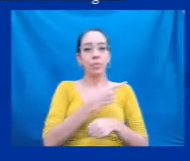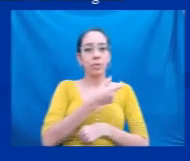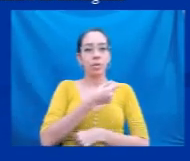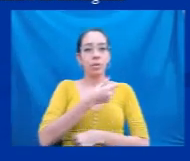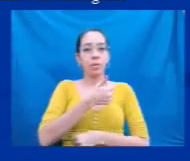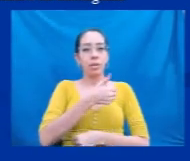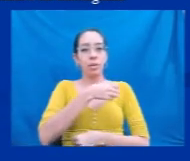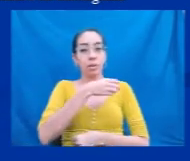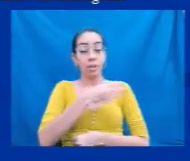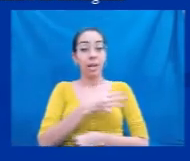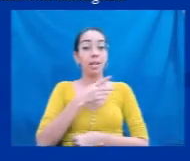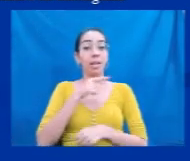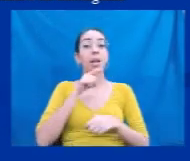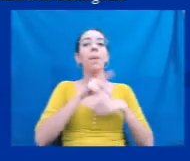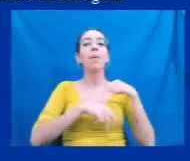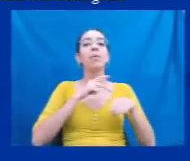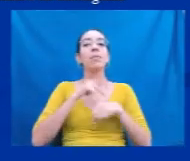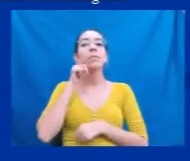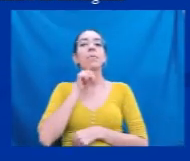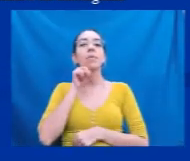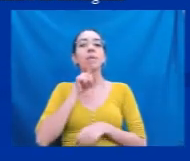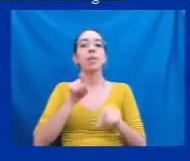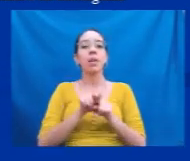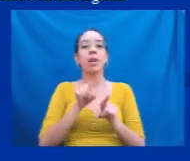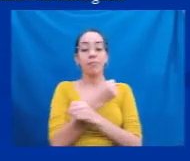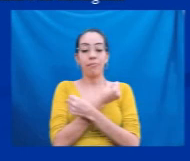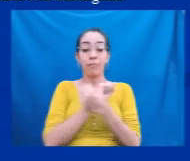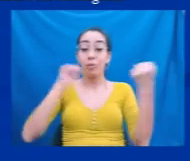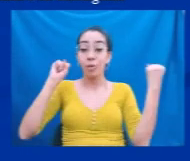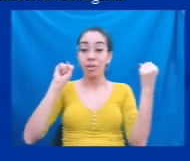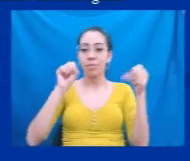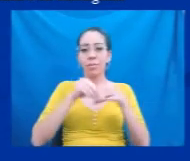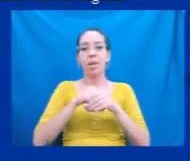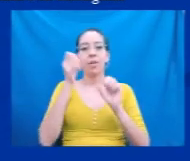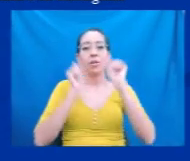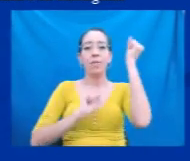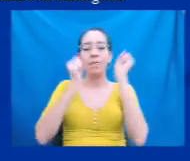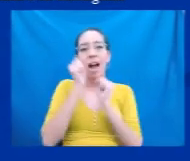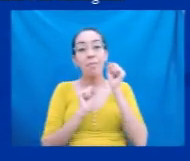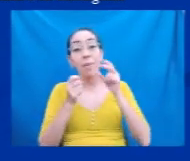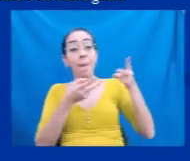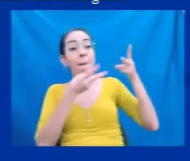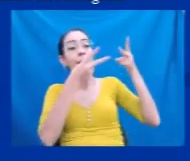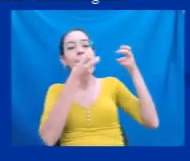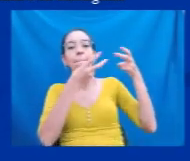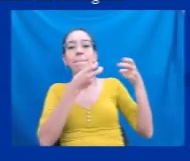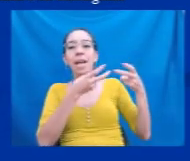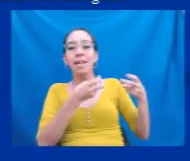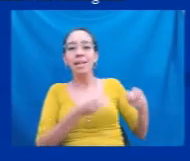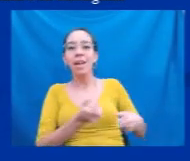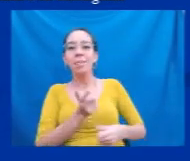feridos. Então, gente, não é incomum acidentes com nitrato de amônio. As pessoas já sabem da periculosidade